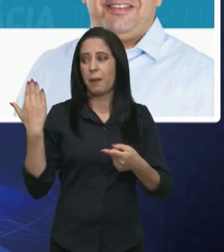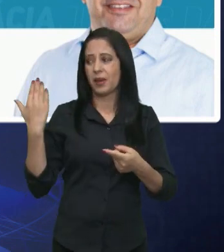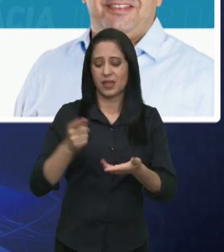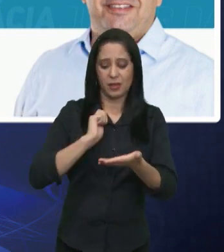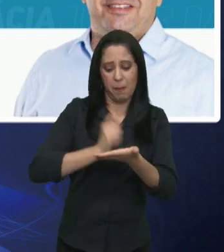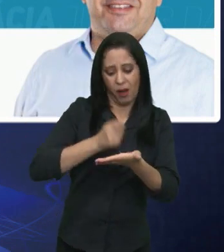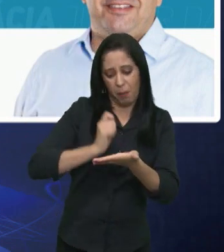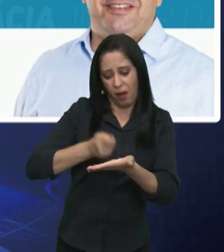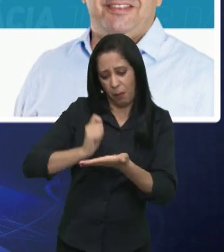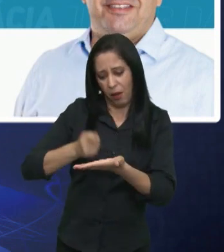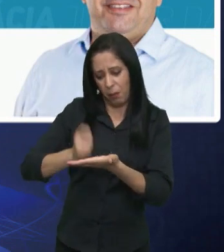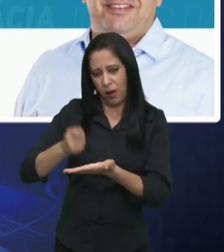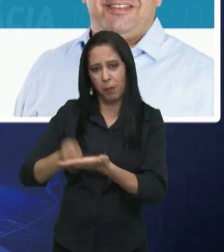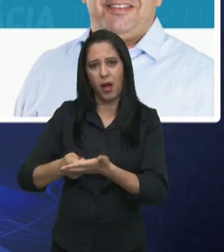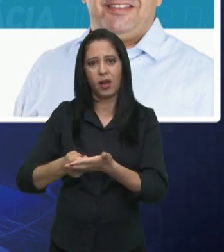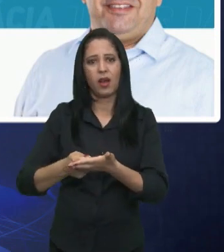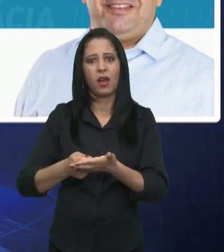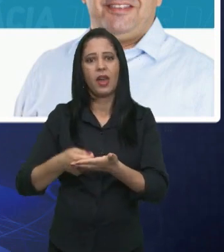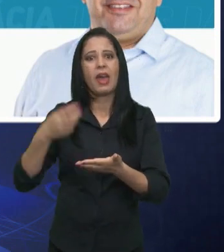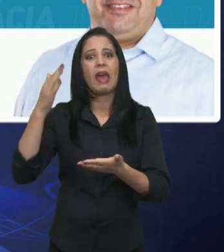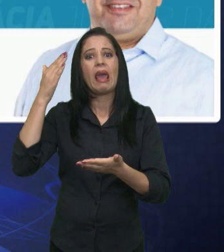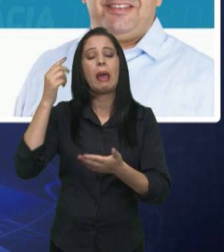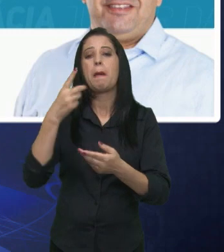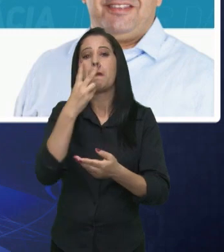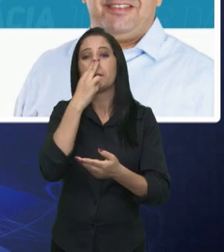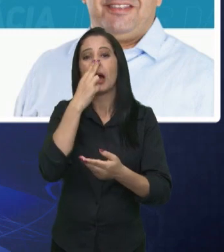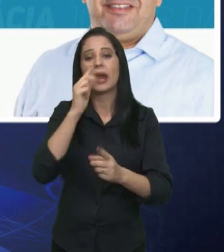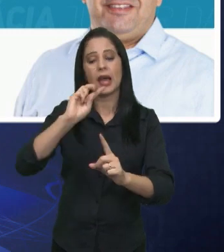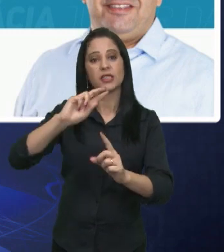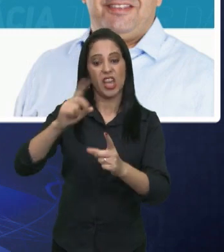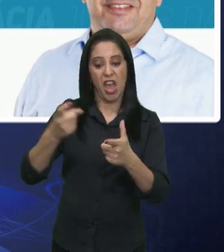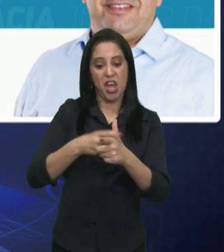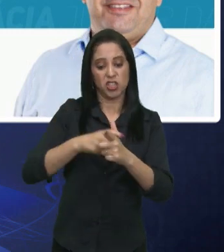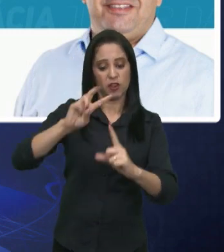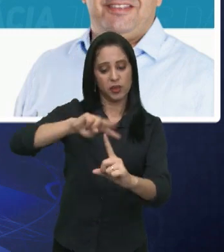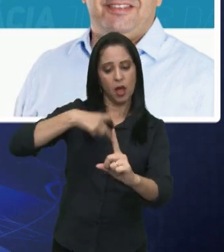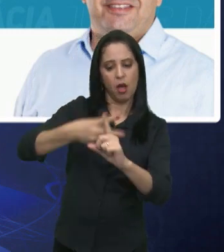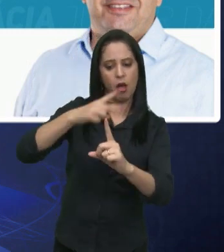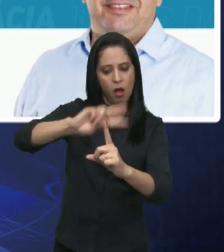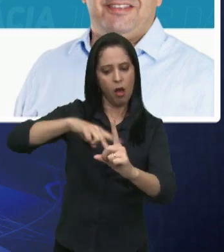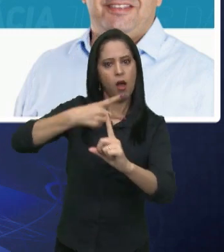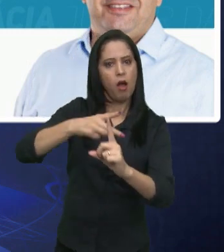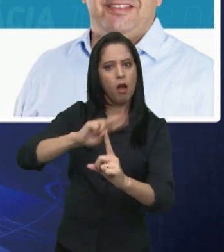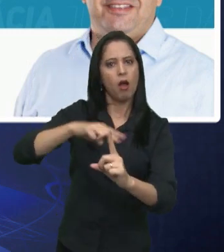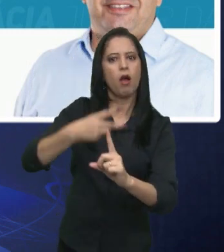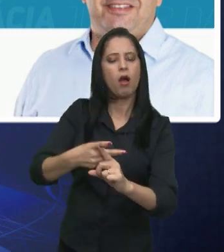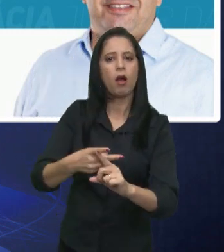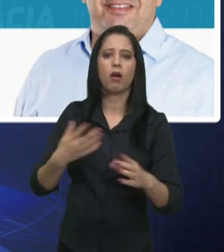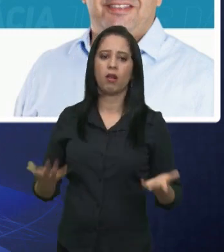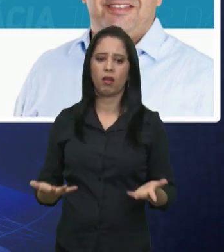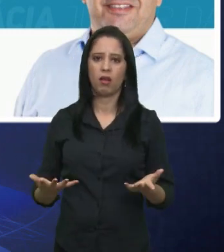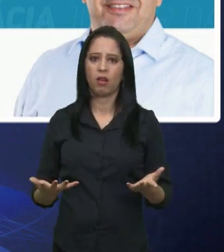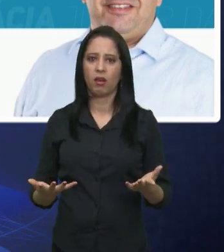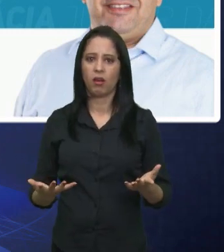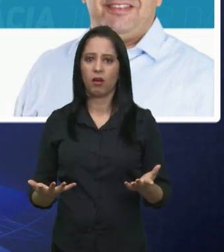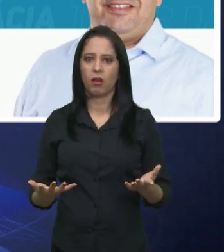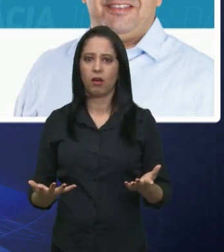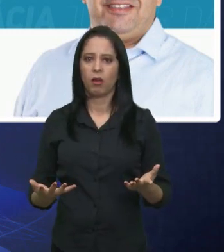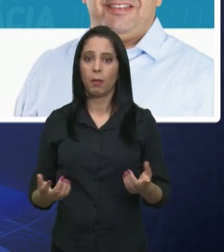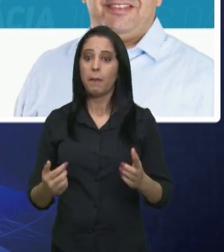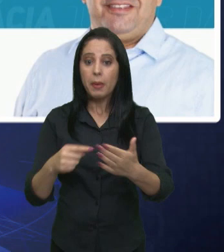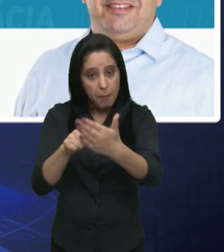mais do que dobra. Eu não... Pode trazer um economista, cadê o estudo para mostrar esse impacto? Não sou eu que tenho que